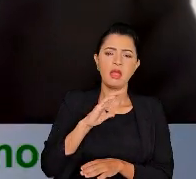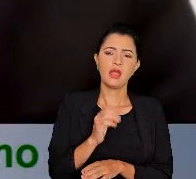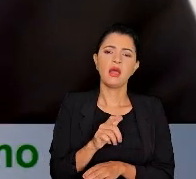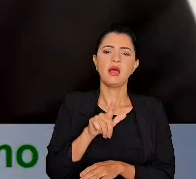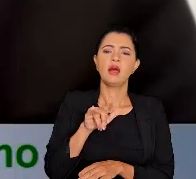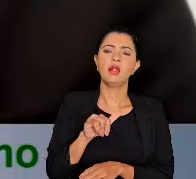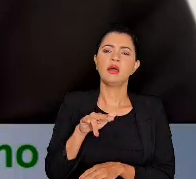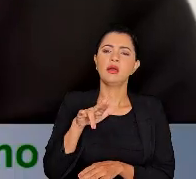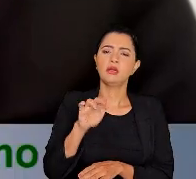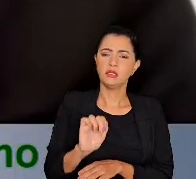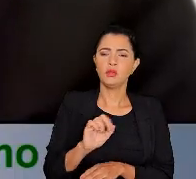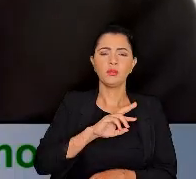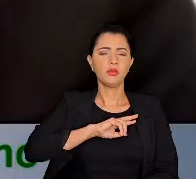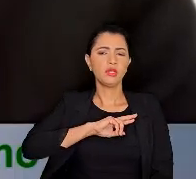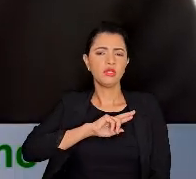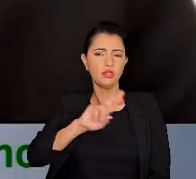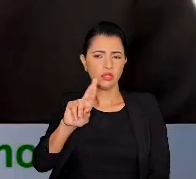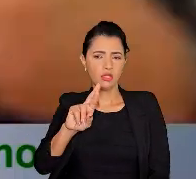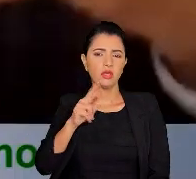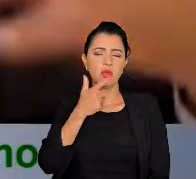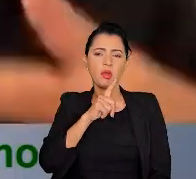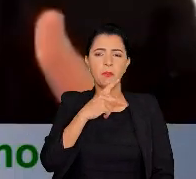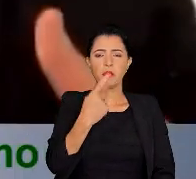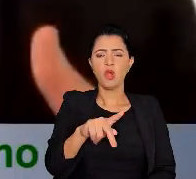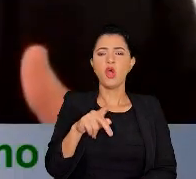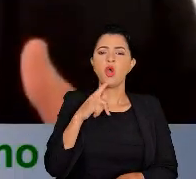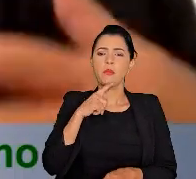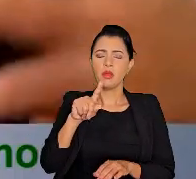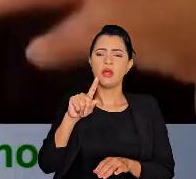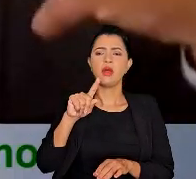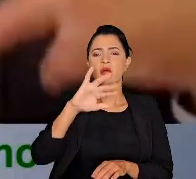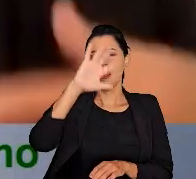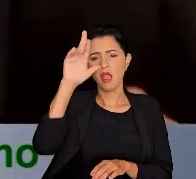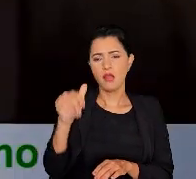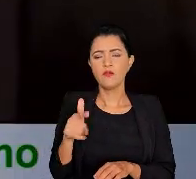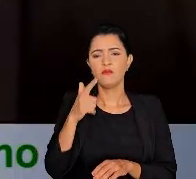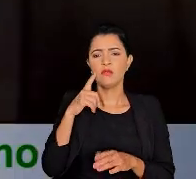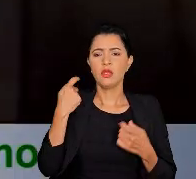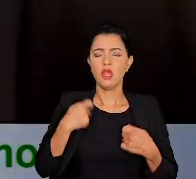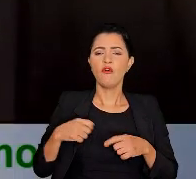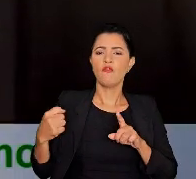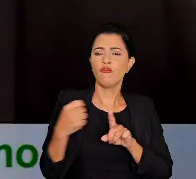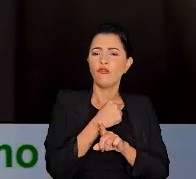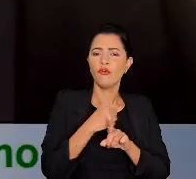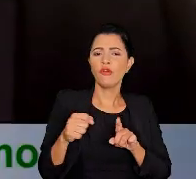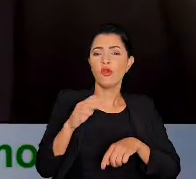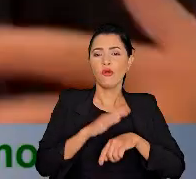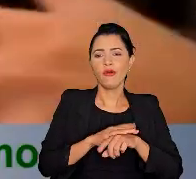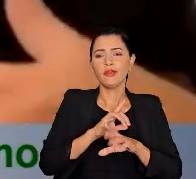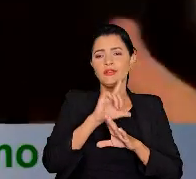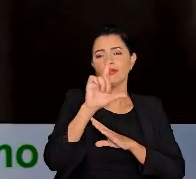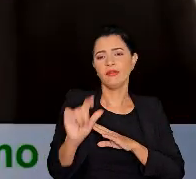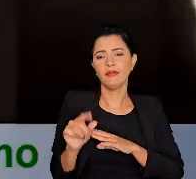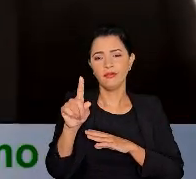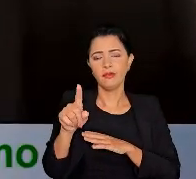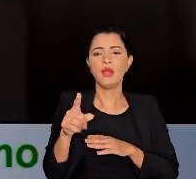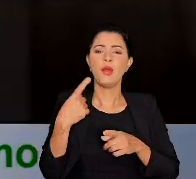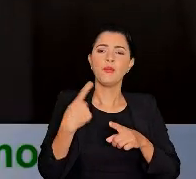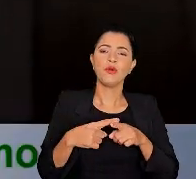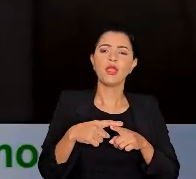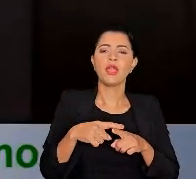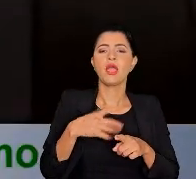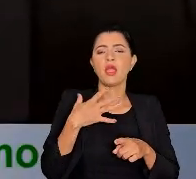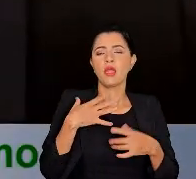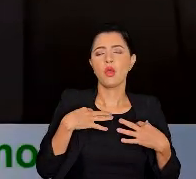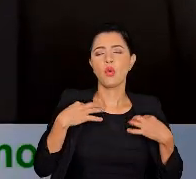religiões, de uma religião de matriz africana, que foi perseguida e atacada quando ela saía de uma cerimônia porque estava com uma roupa